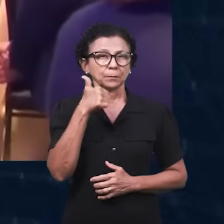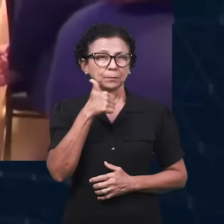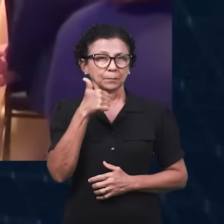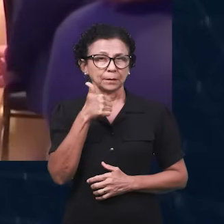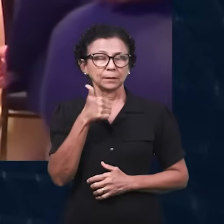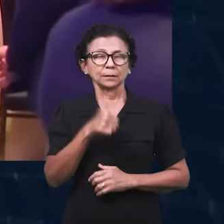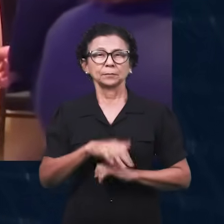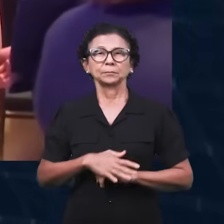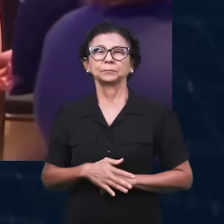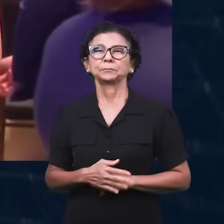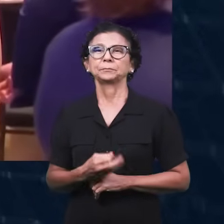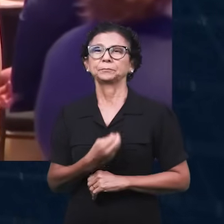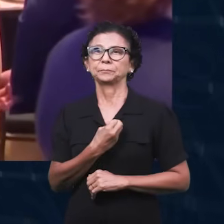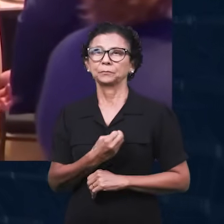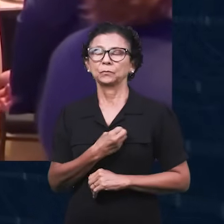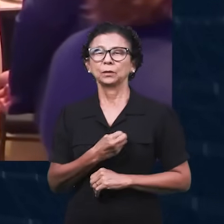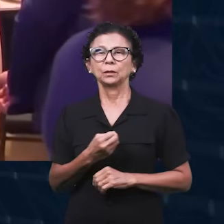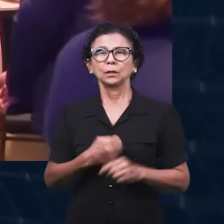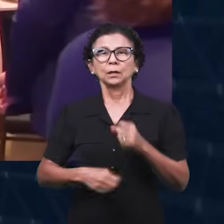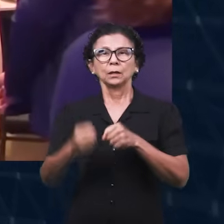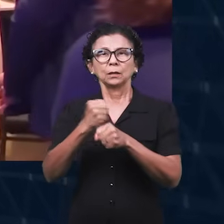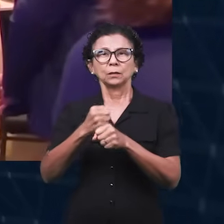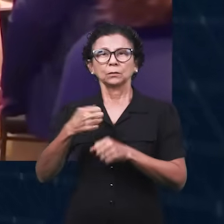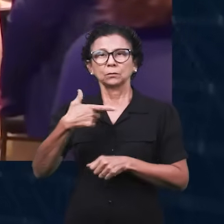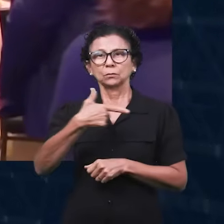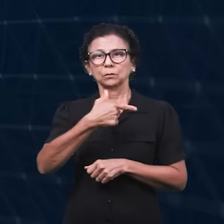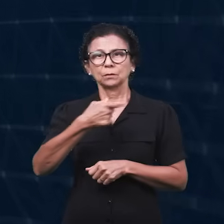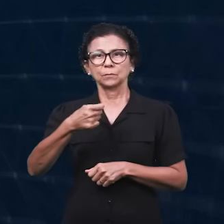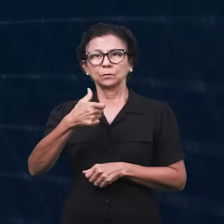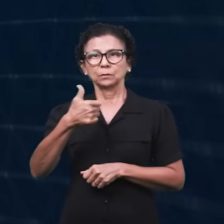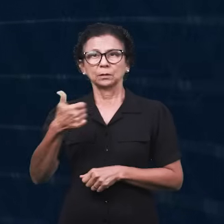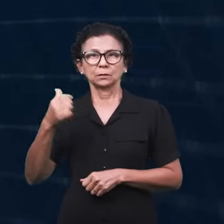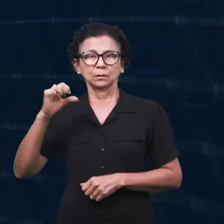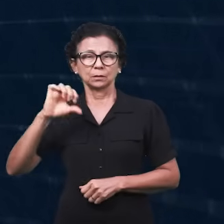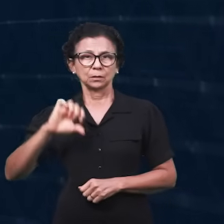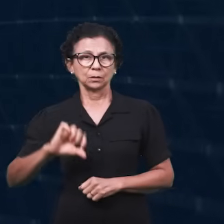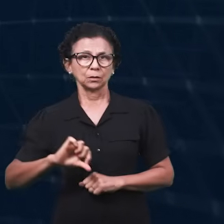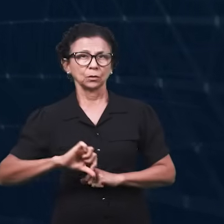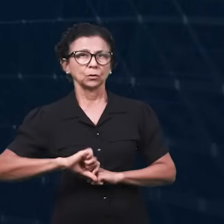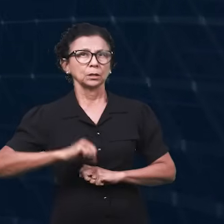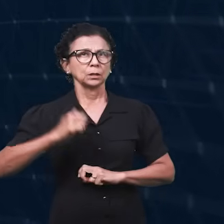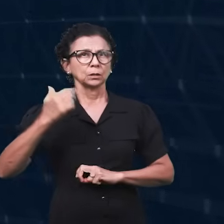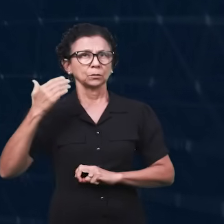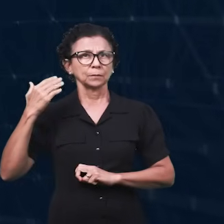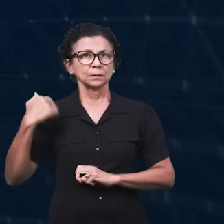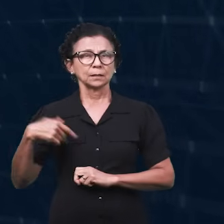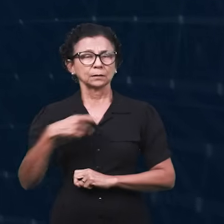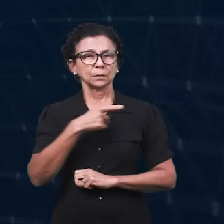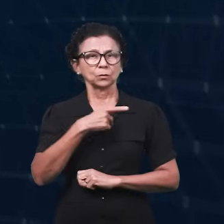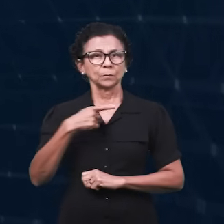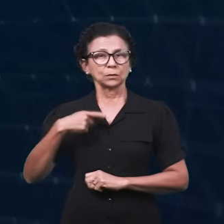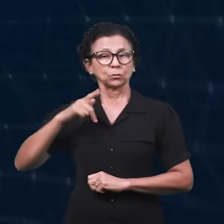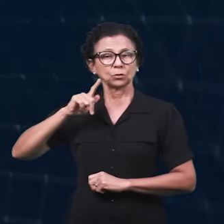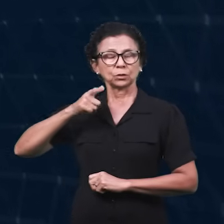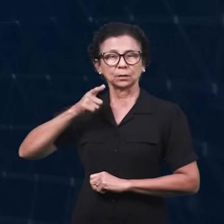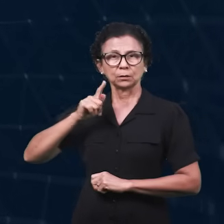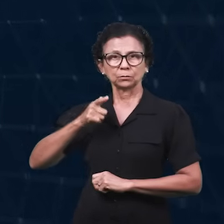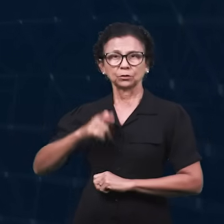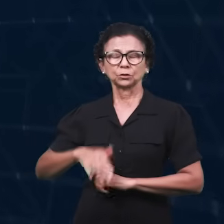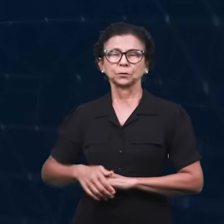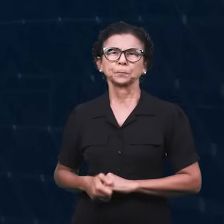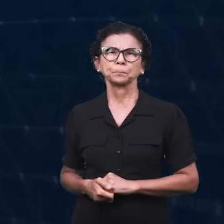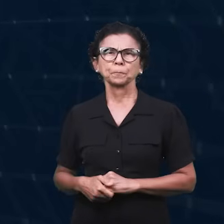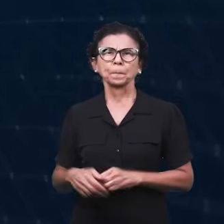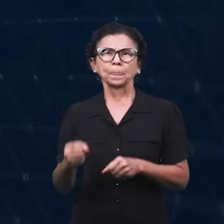participação foi em 2019, com o então presidente pastor Geudeti Vitalino Teixeira Gueiros.